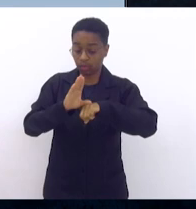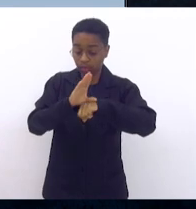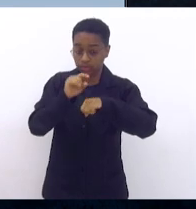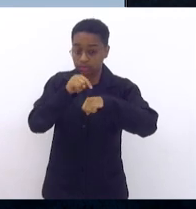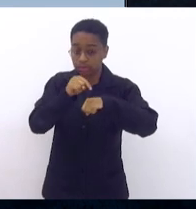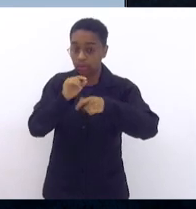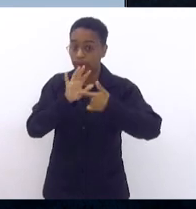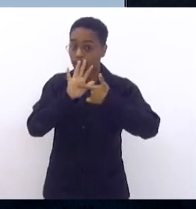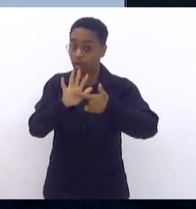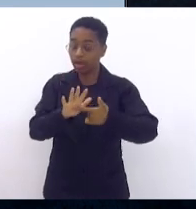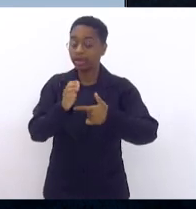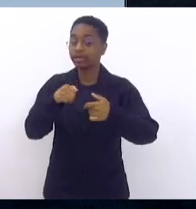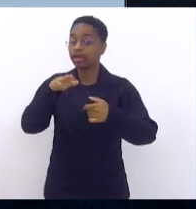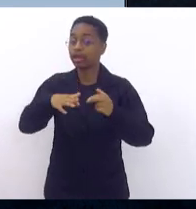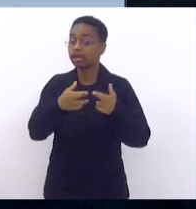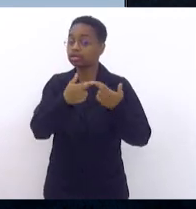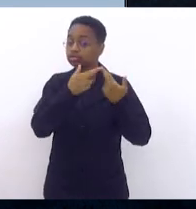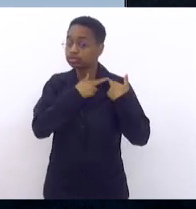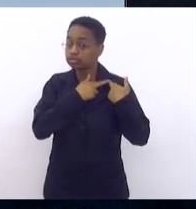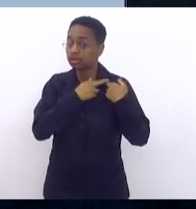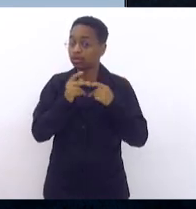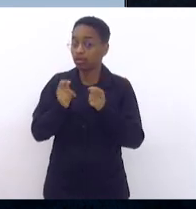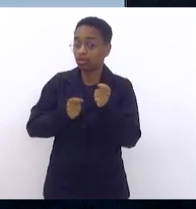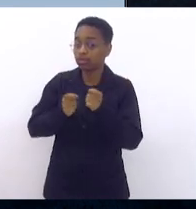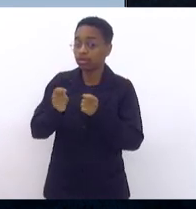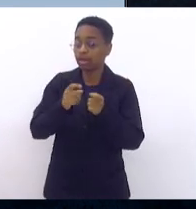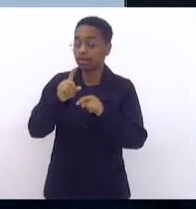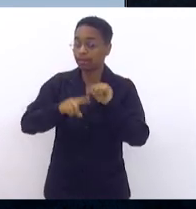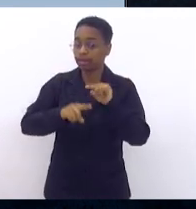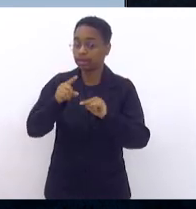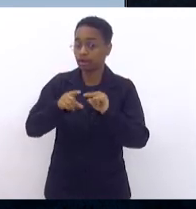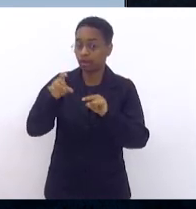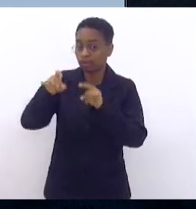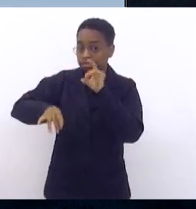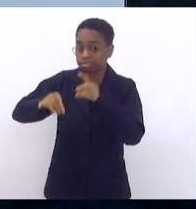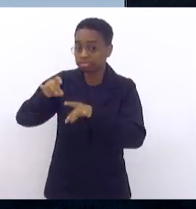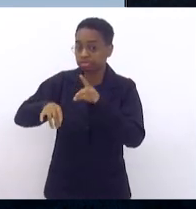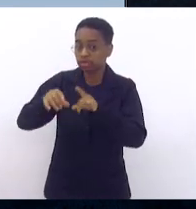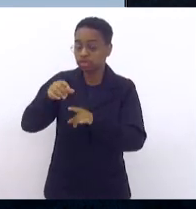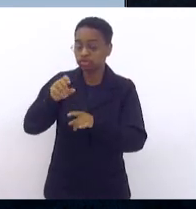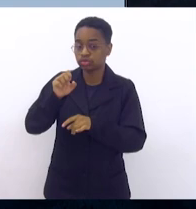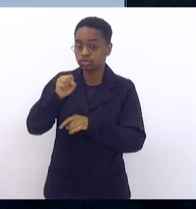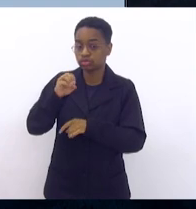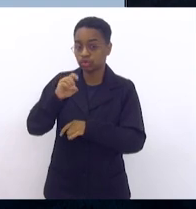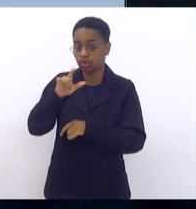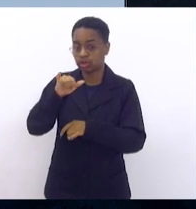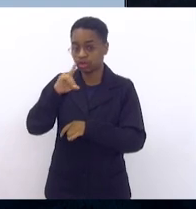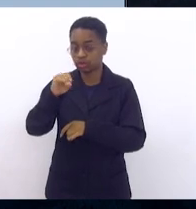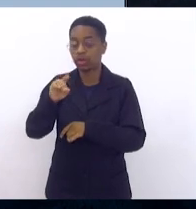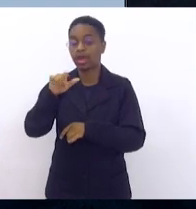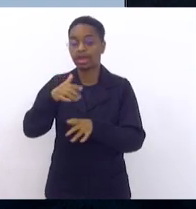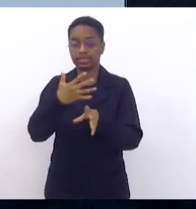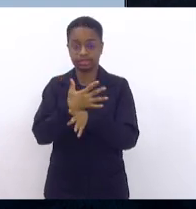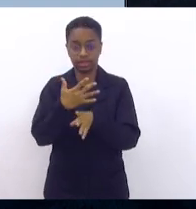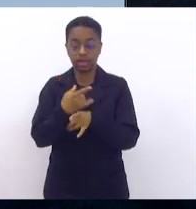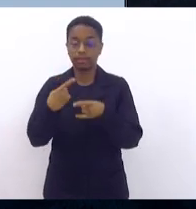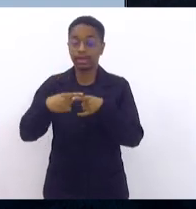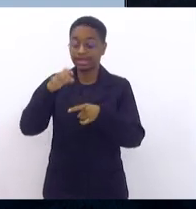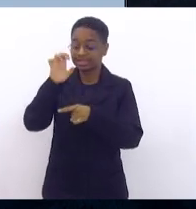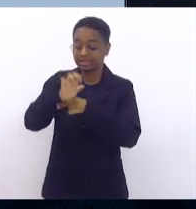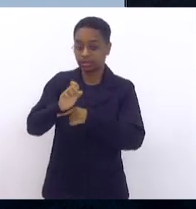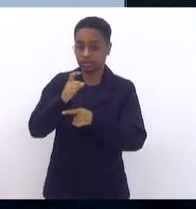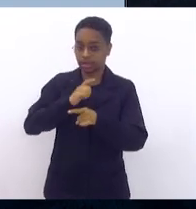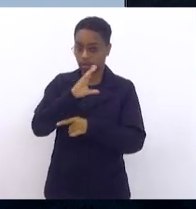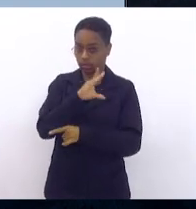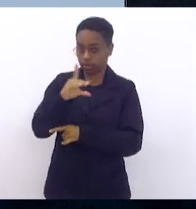responsabilidade pela gestão de resíduos sólidos no Brasil é do município o estado né tem um poder de coordenação